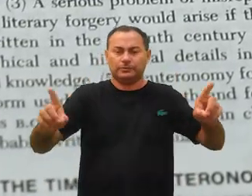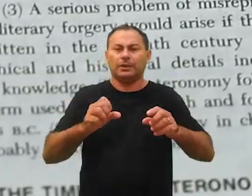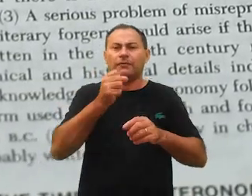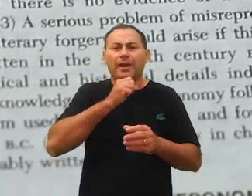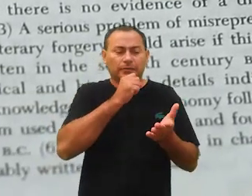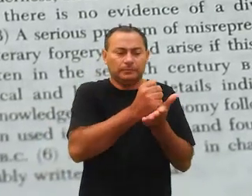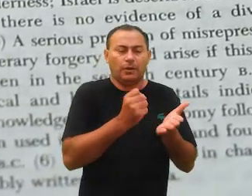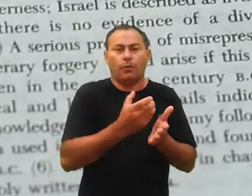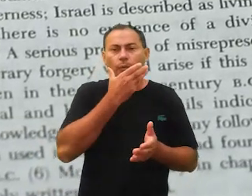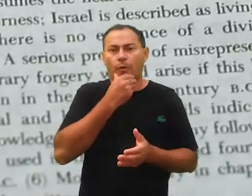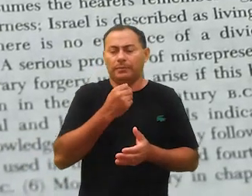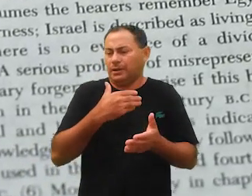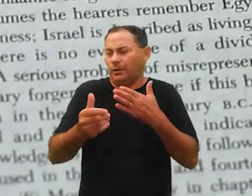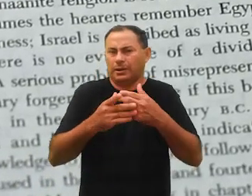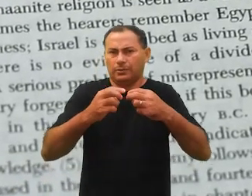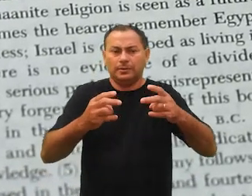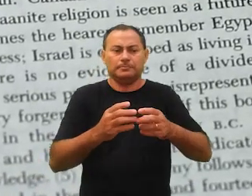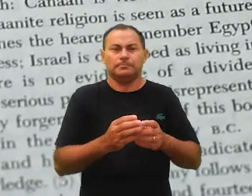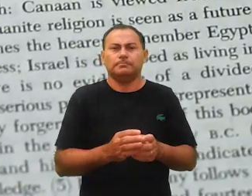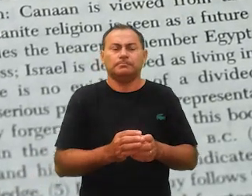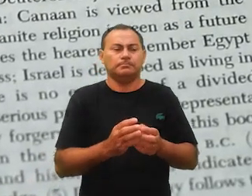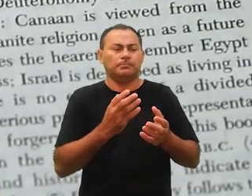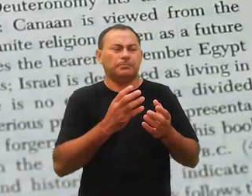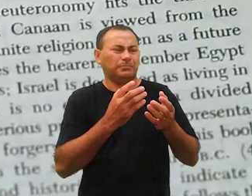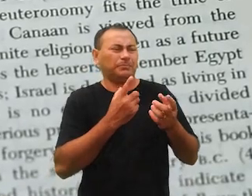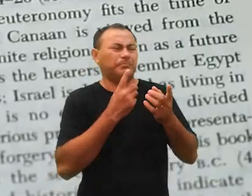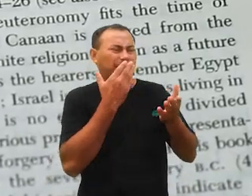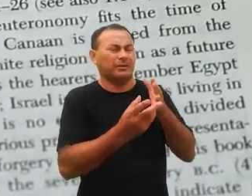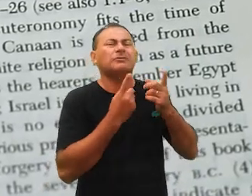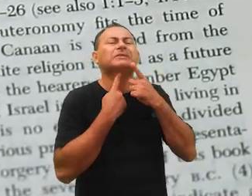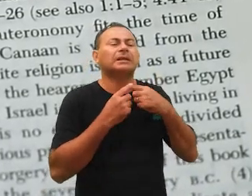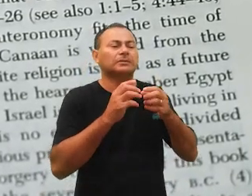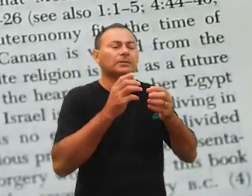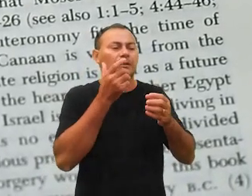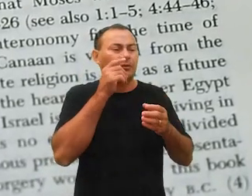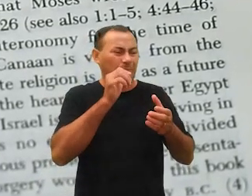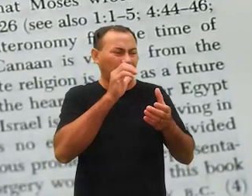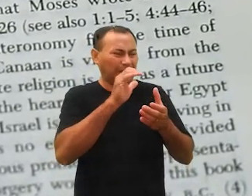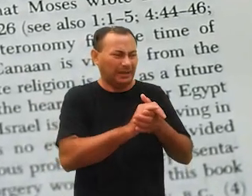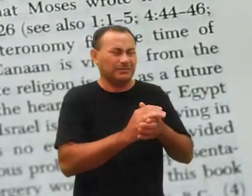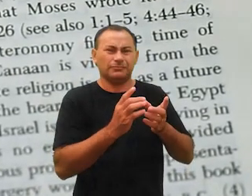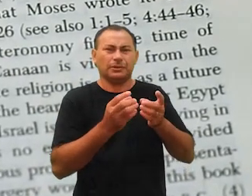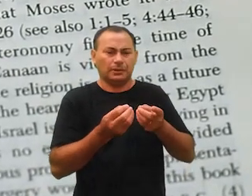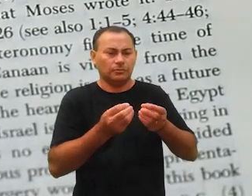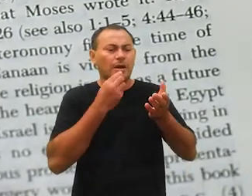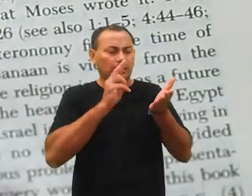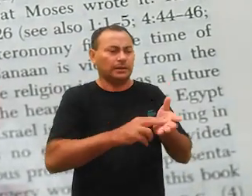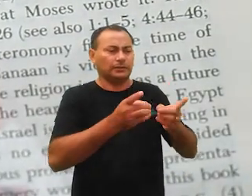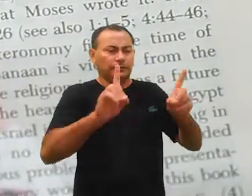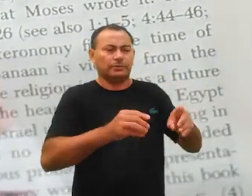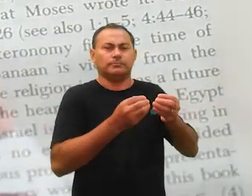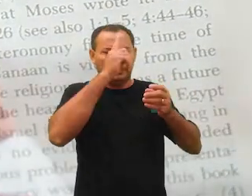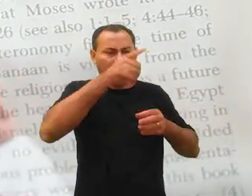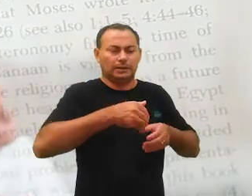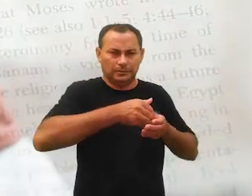No Velho Testamento, quando um homem, por qualquer motivo, perdia o interesse por sua mulher, dava uma carta de divórcio para ela e a mandava